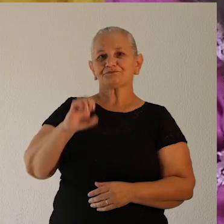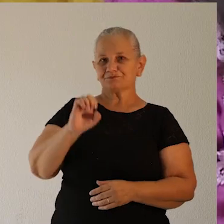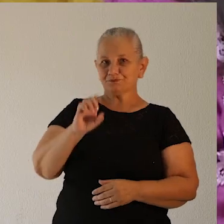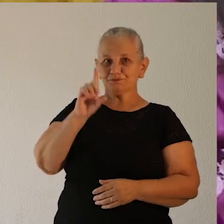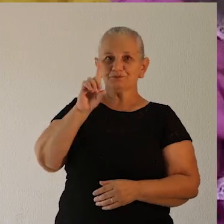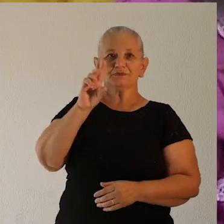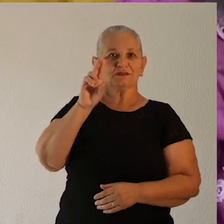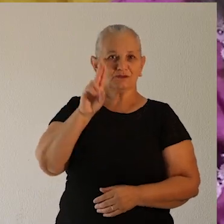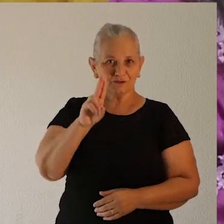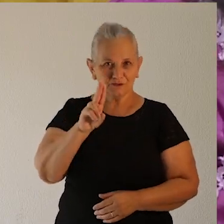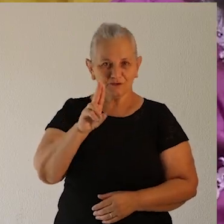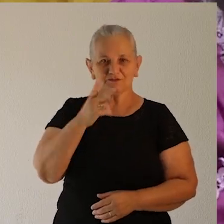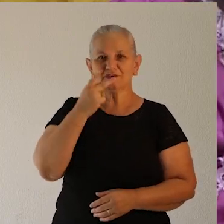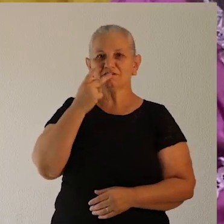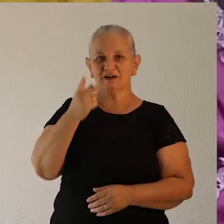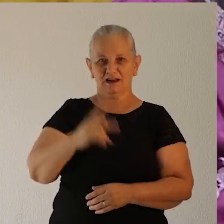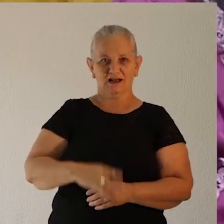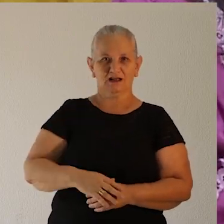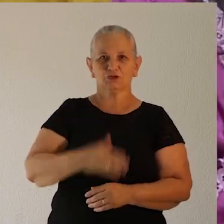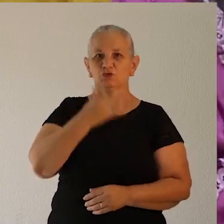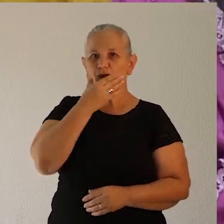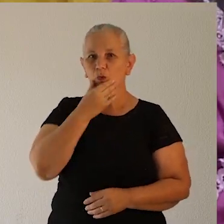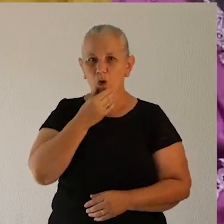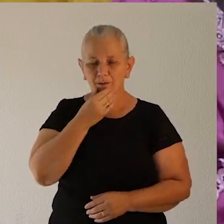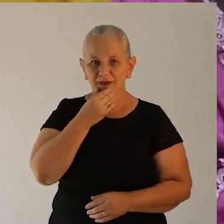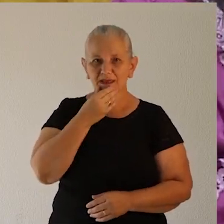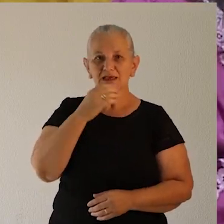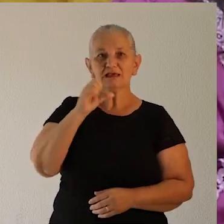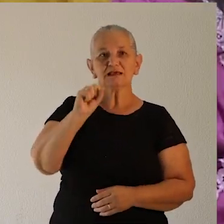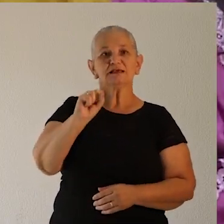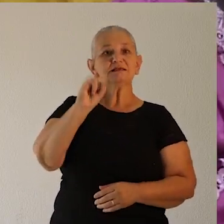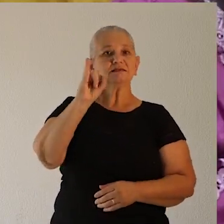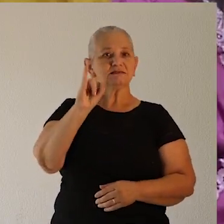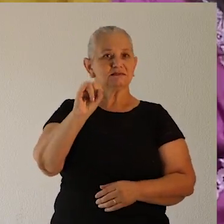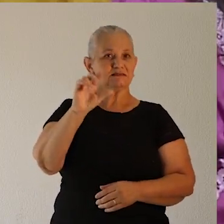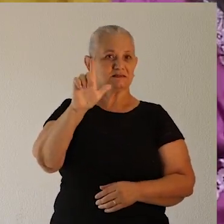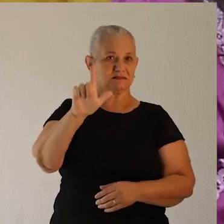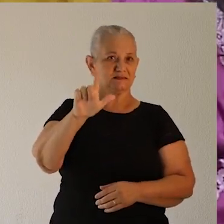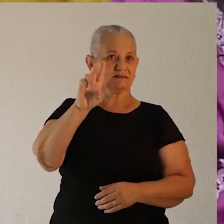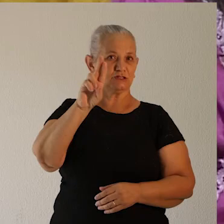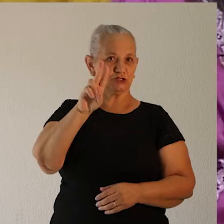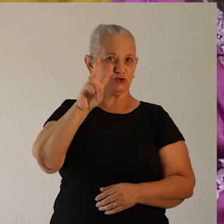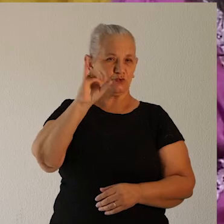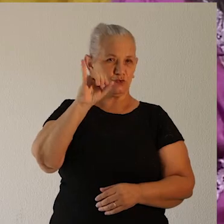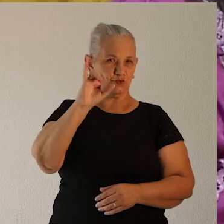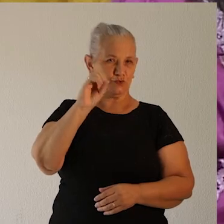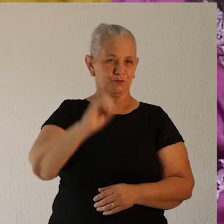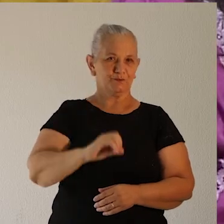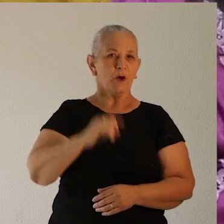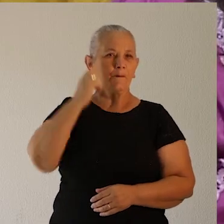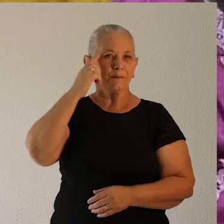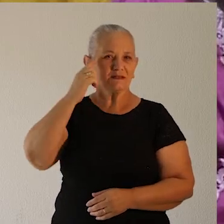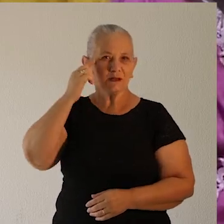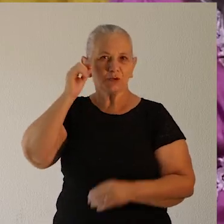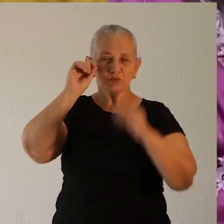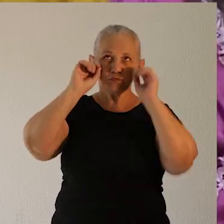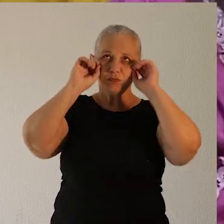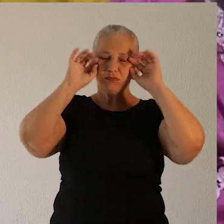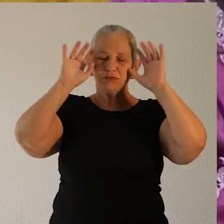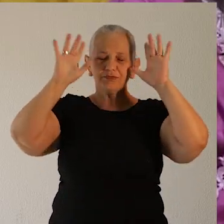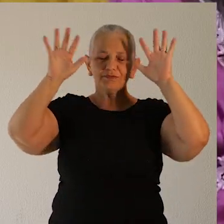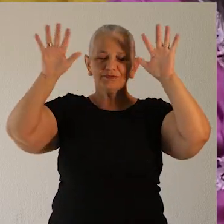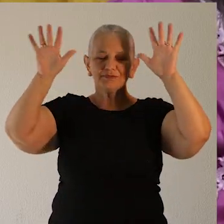falar do Silvio Cuca. Ah, o Silvio Cuca também era um cara, ele era meio lelé da cuca mesmo, assim, ele andava, ficava andando pela cidade, assim,